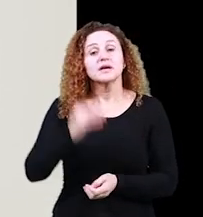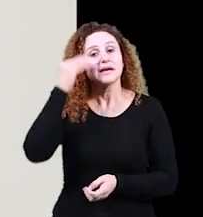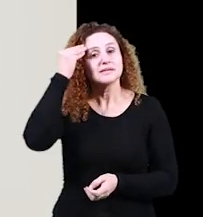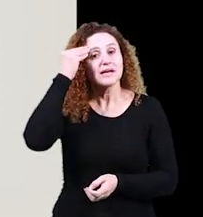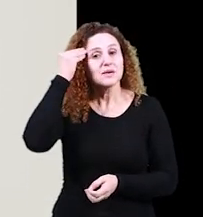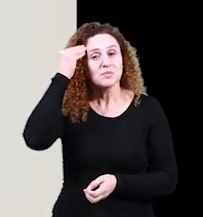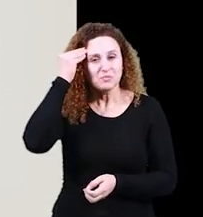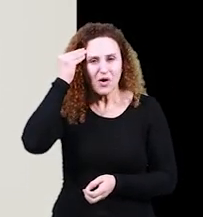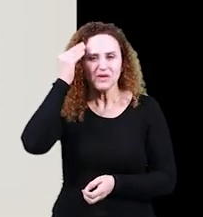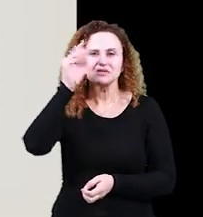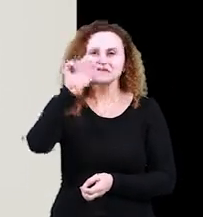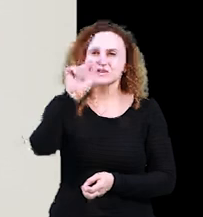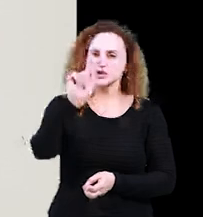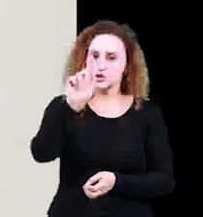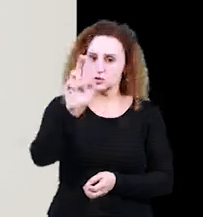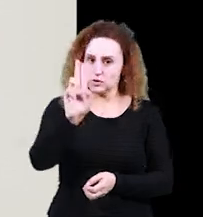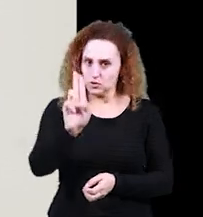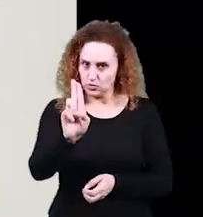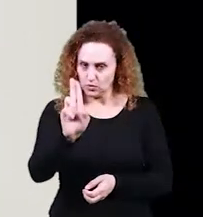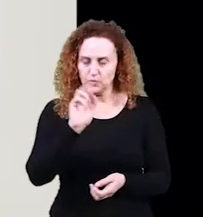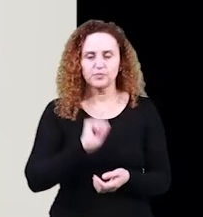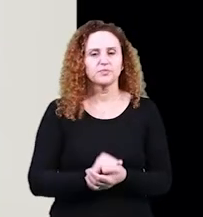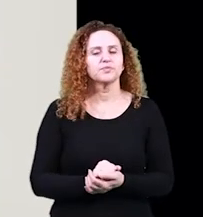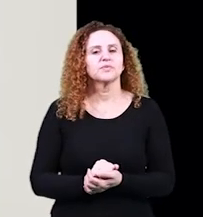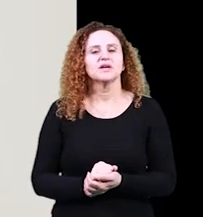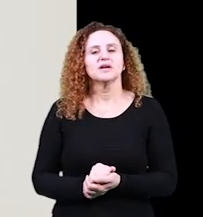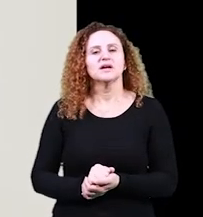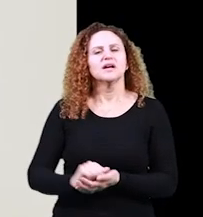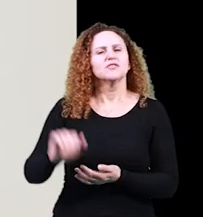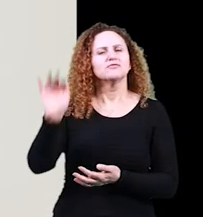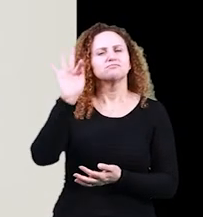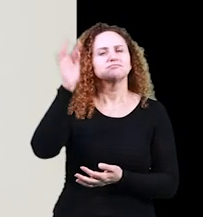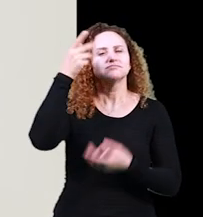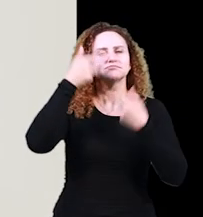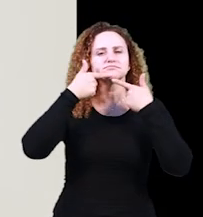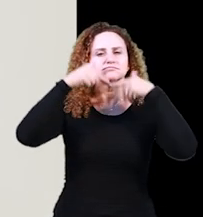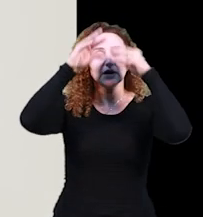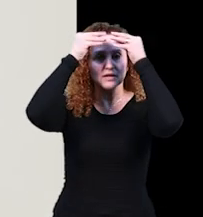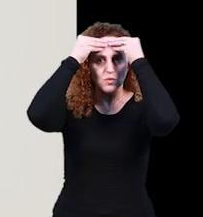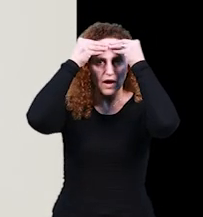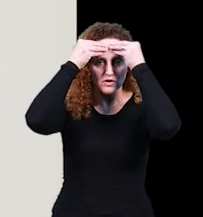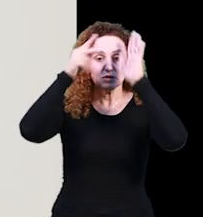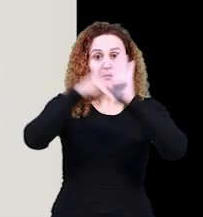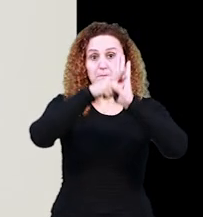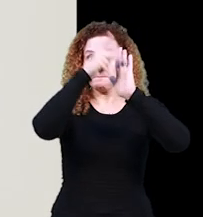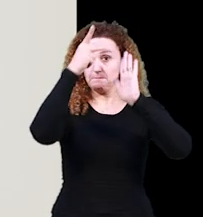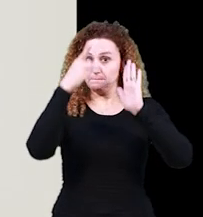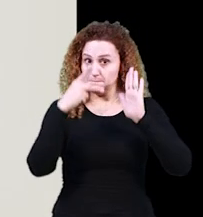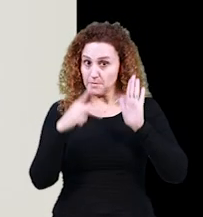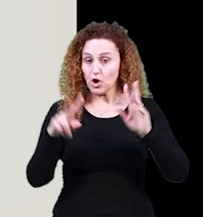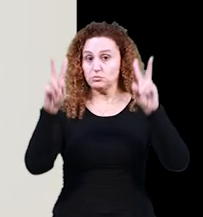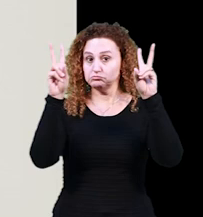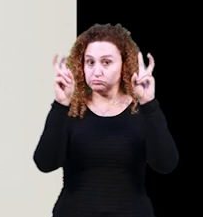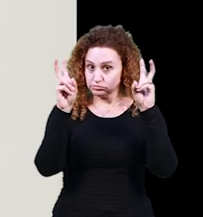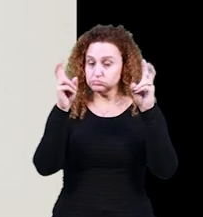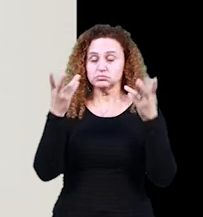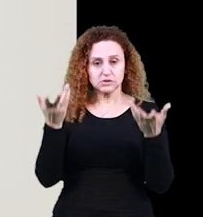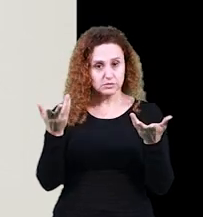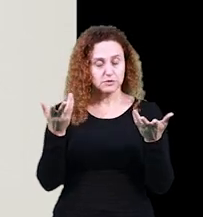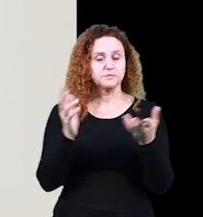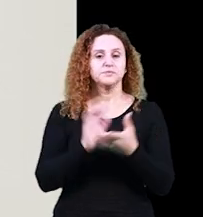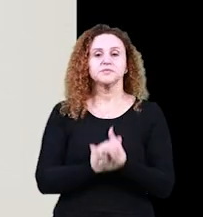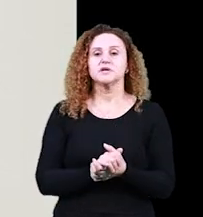a hipótese da g u é o refinamento da noção da faculdade da linguagem proposta pela gerativismo a